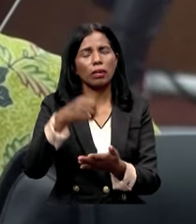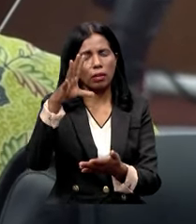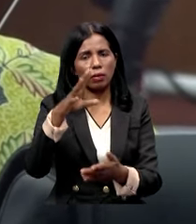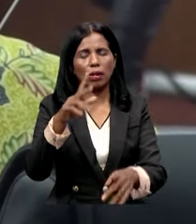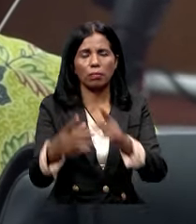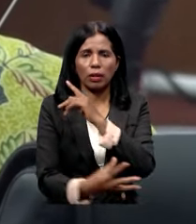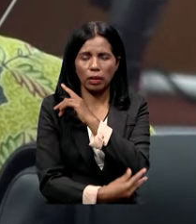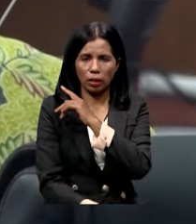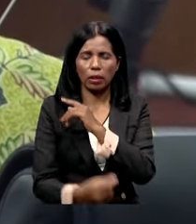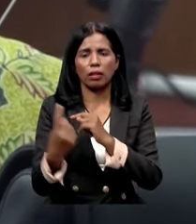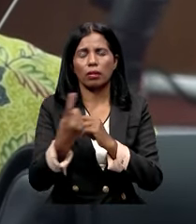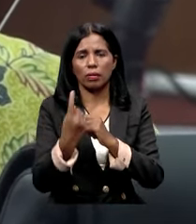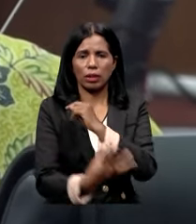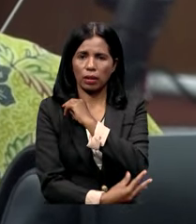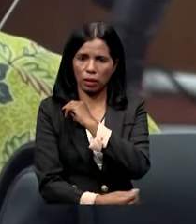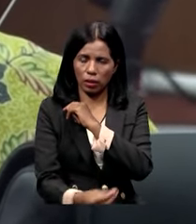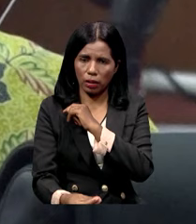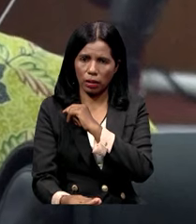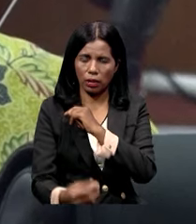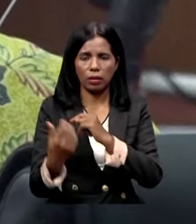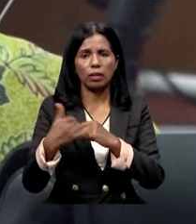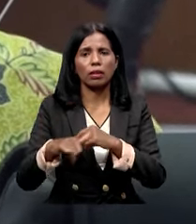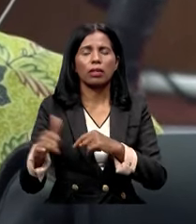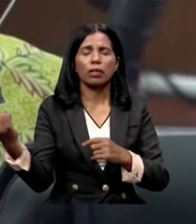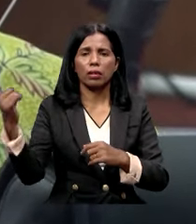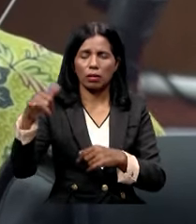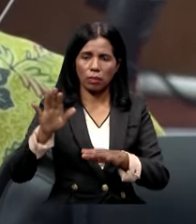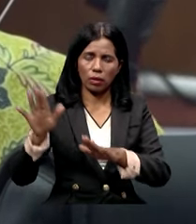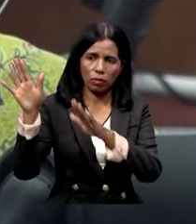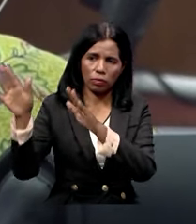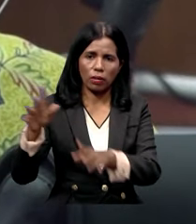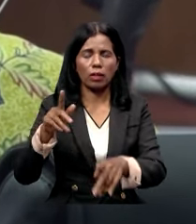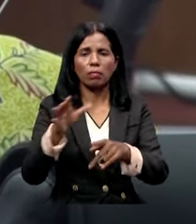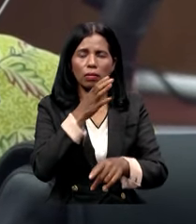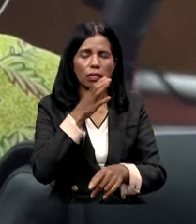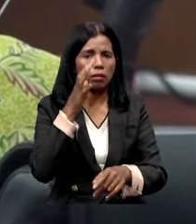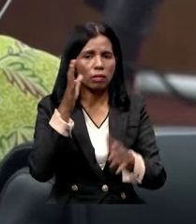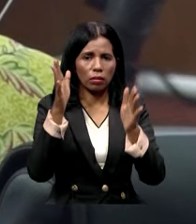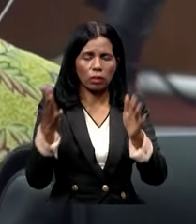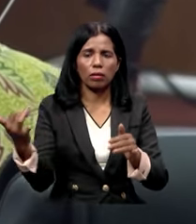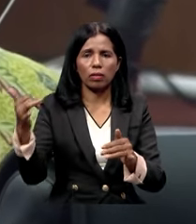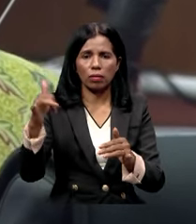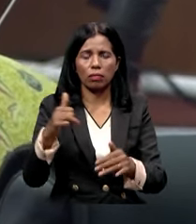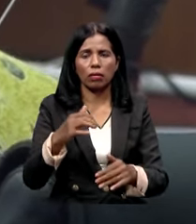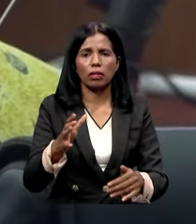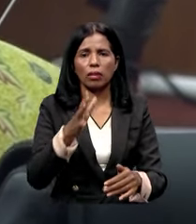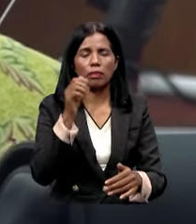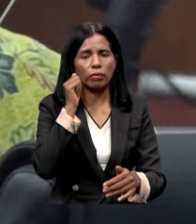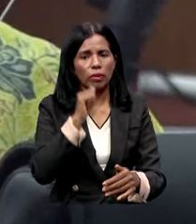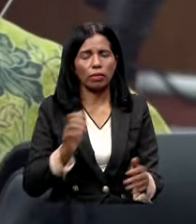kiak sira. Iliu sira nebe hela ia area rural. Ema agricultor sira, ina ni sin rua